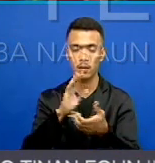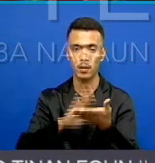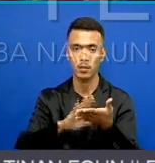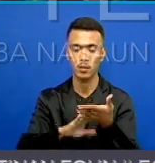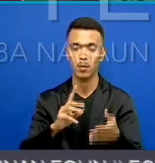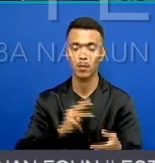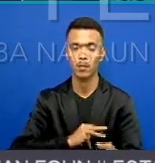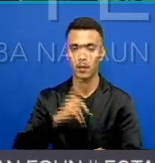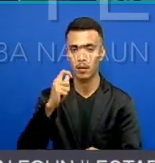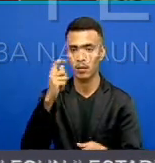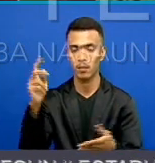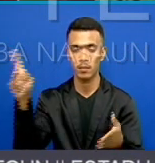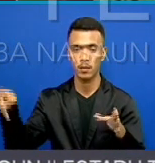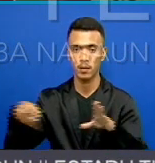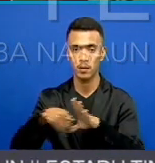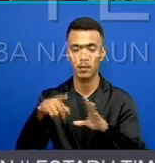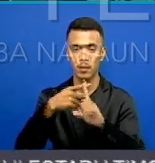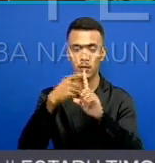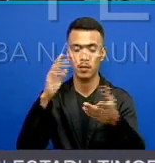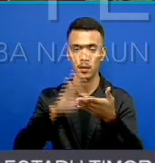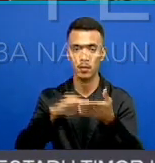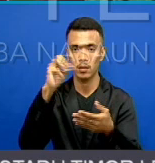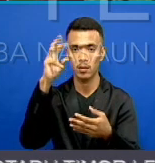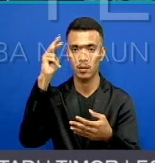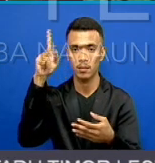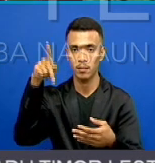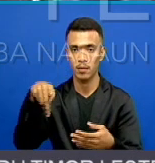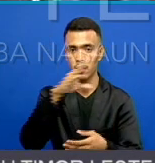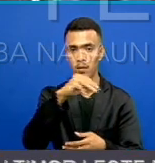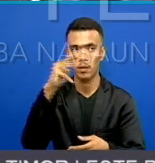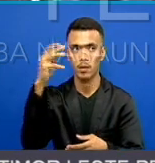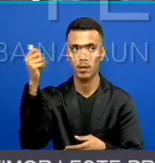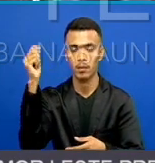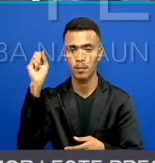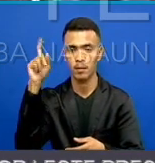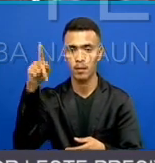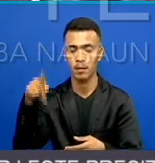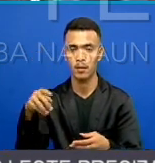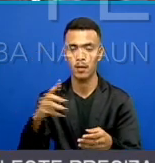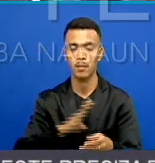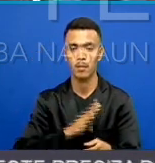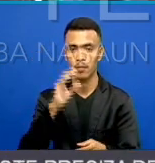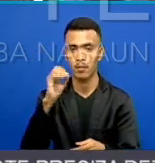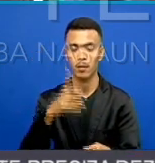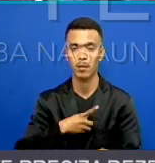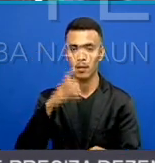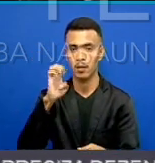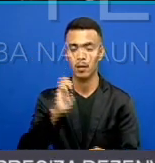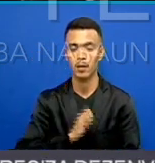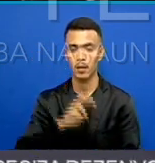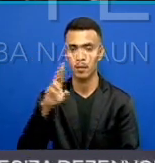Manatutu participa os estudantes ensino básico no Secundário Geral Sira Husi Município Bobonaro, Dili Armeira,